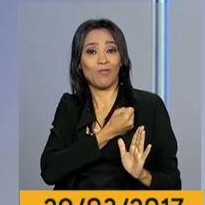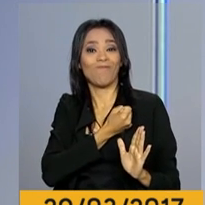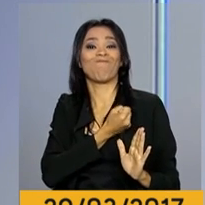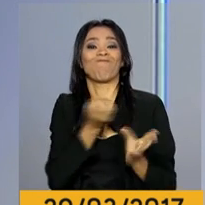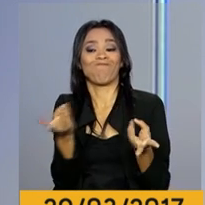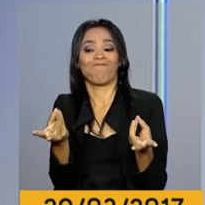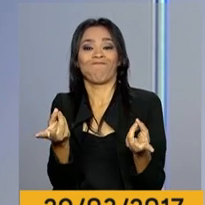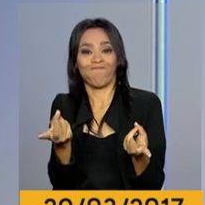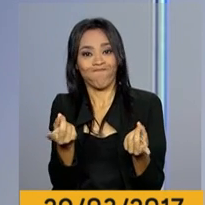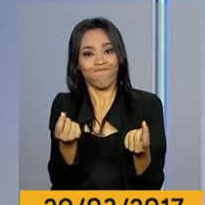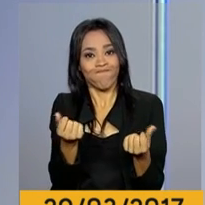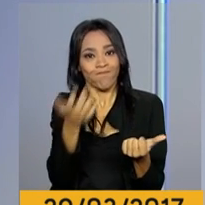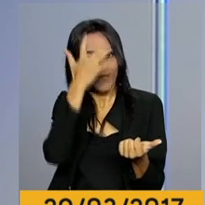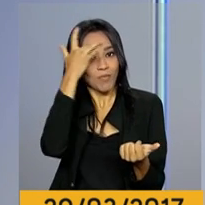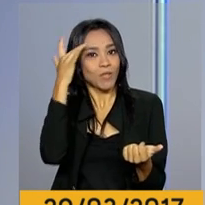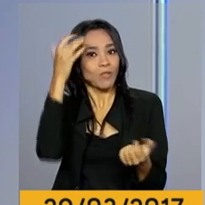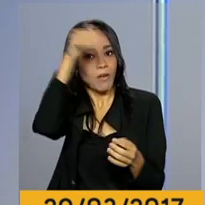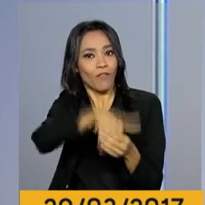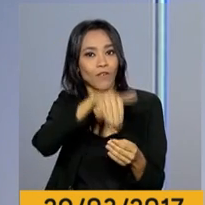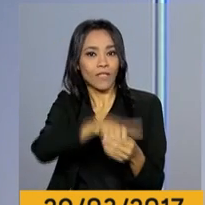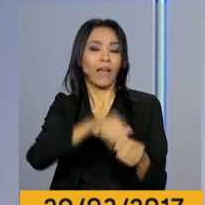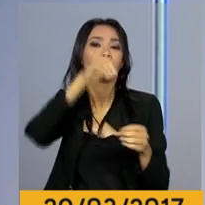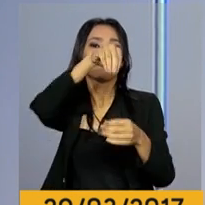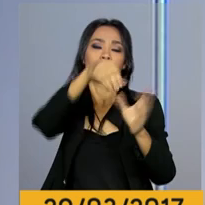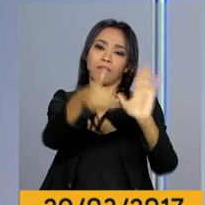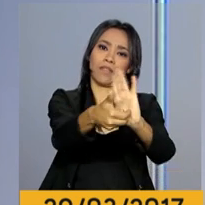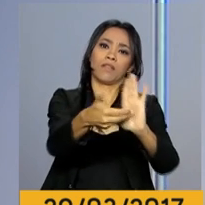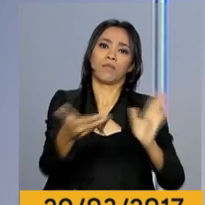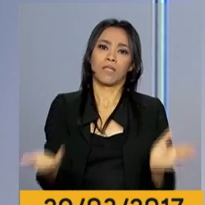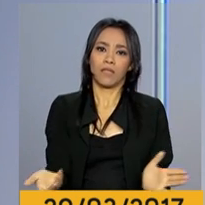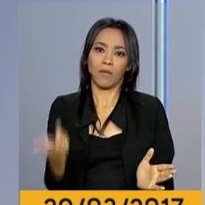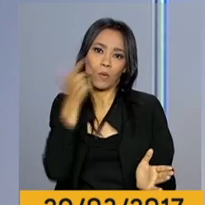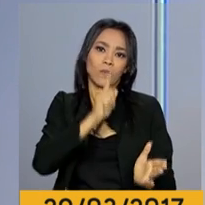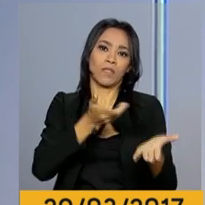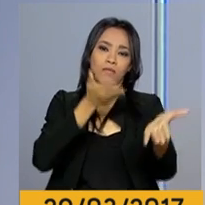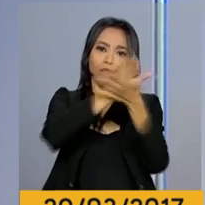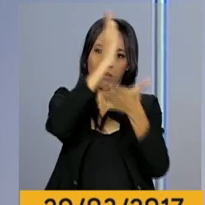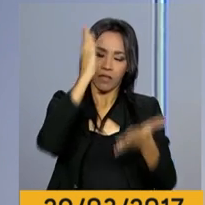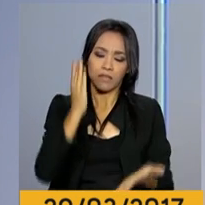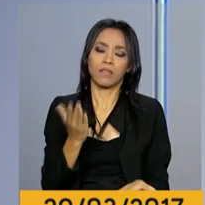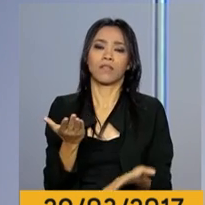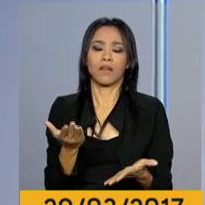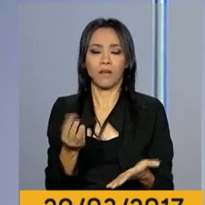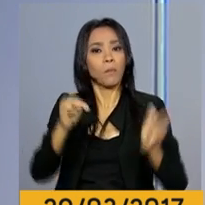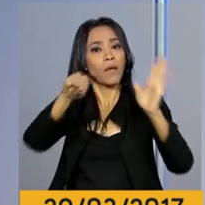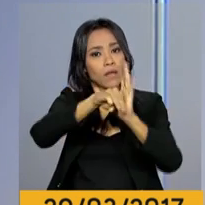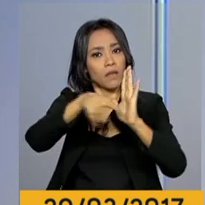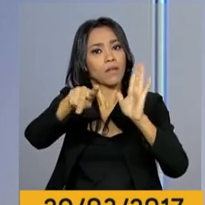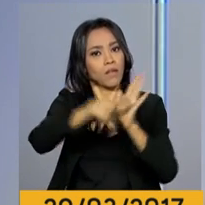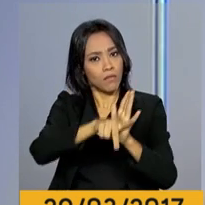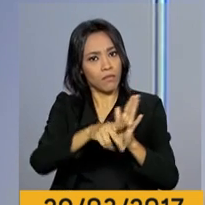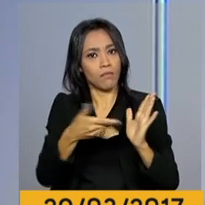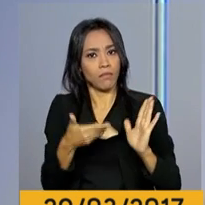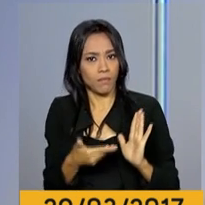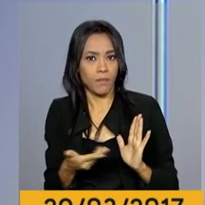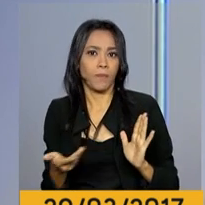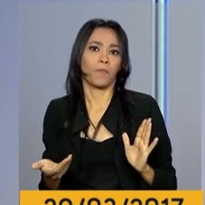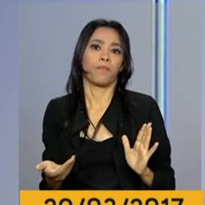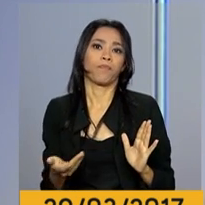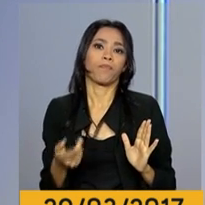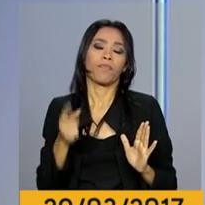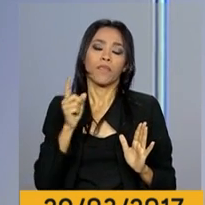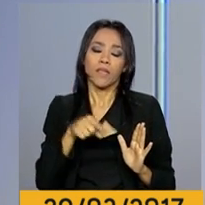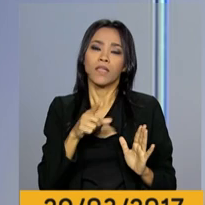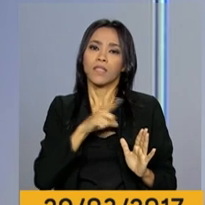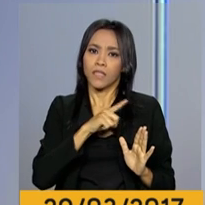é preciso um corte especial de 308 votos na câmara para poder aprovar uma emenda constitucional de igual maneira um quórum qualificado